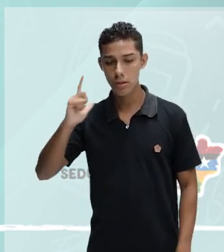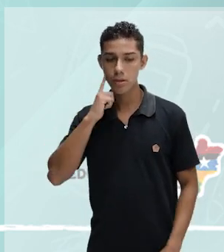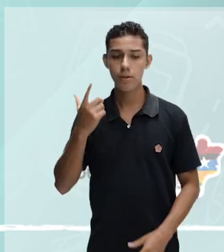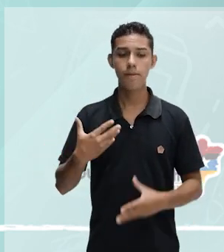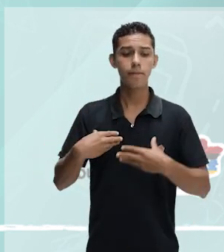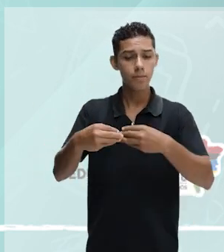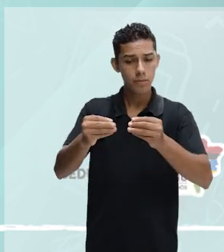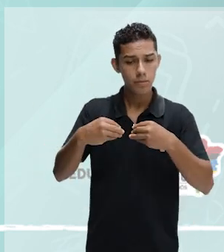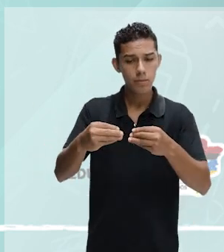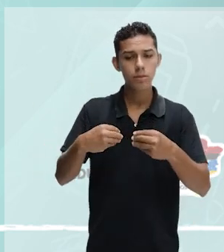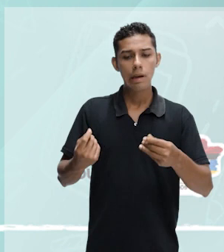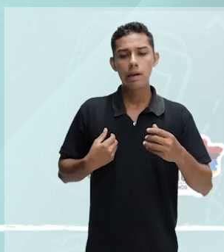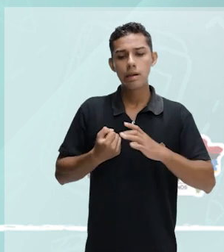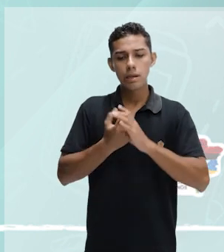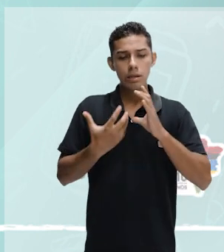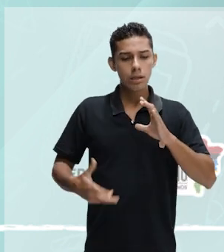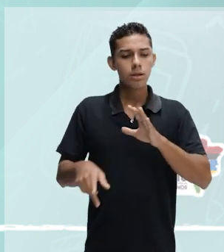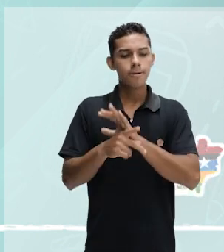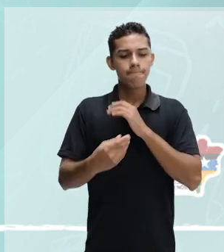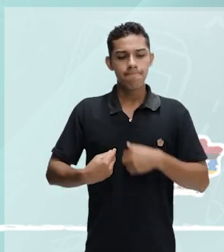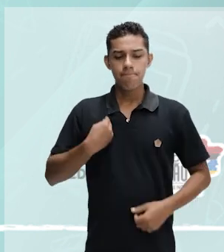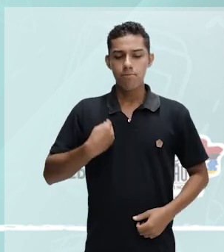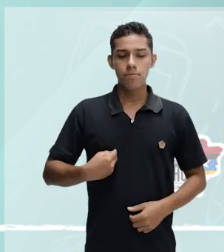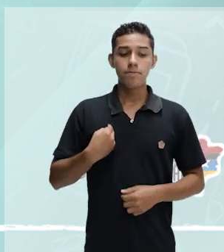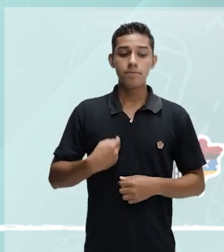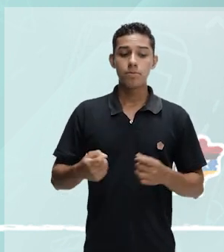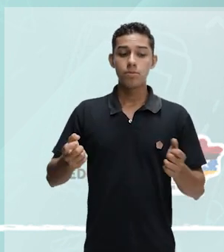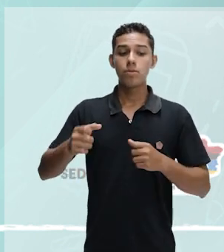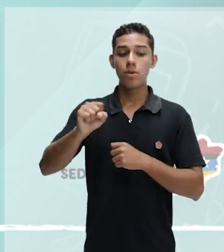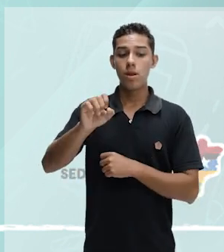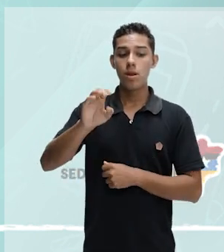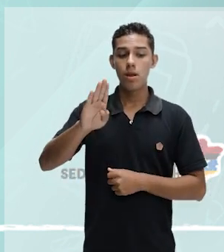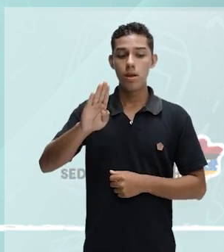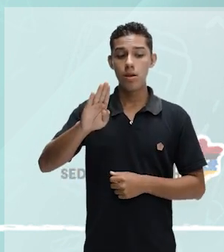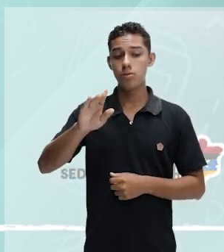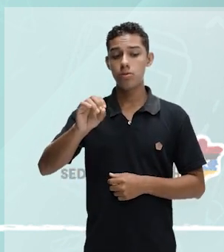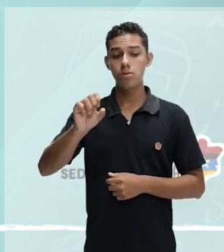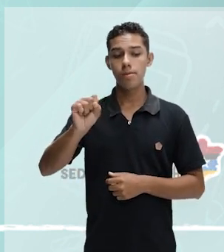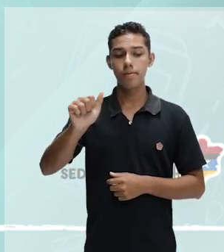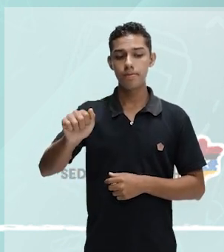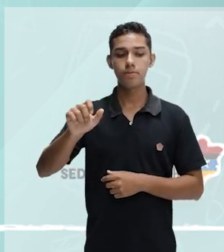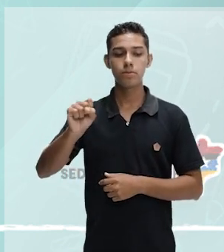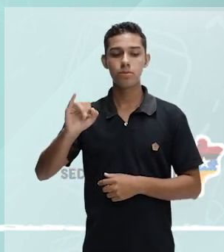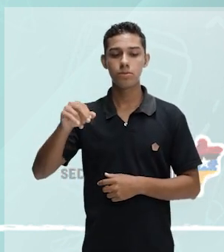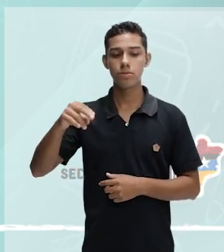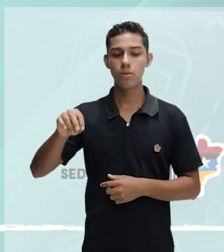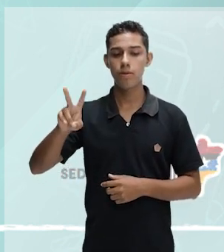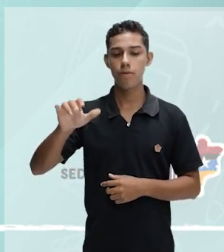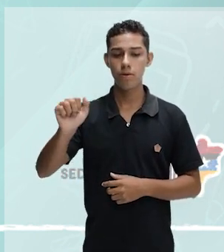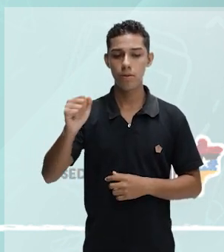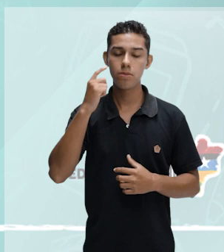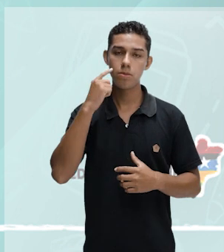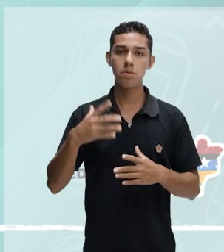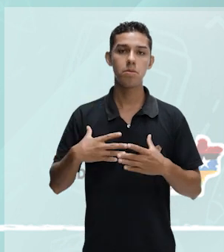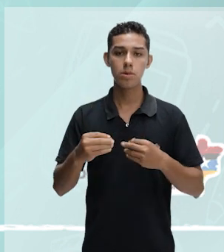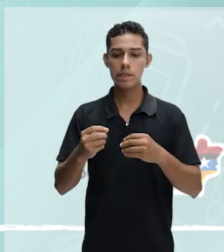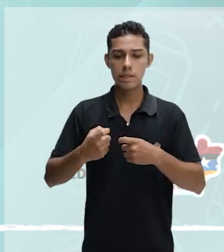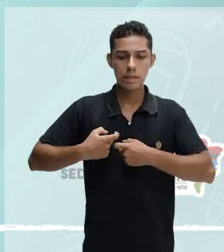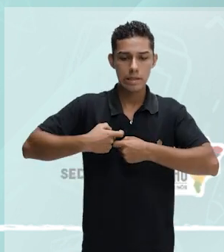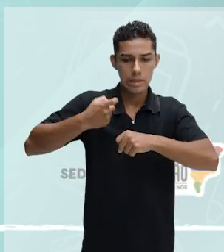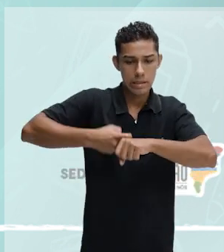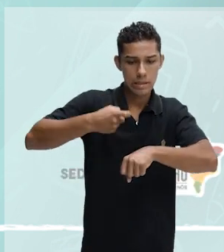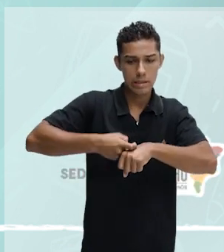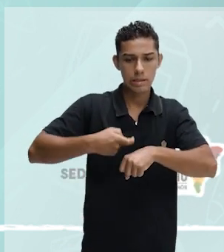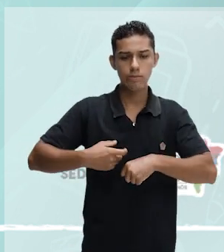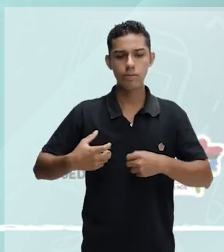bolsas sinoviais, que contêm um líquido sinovial que evita o desgaste ocasionado pelo atrito. Elas localizam-se